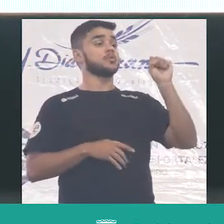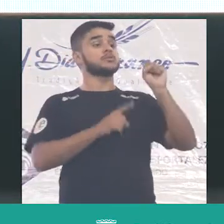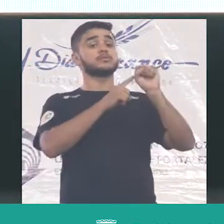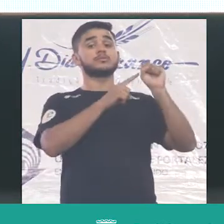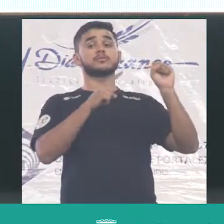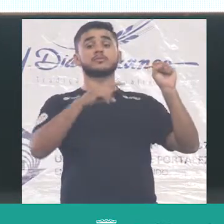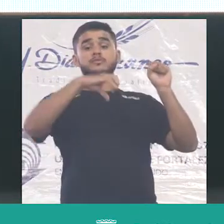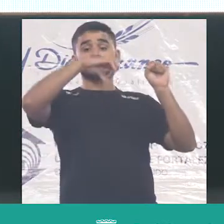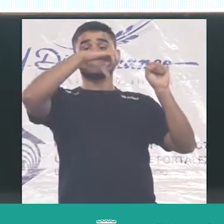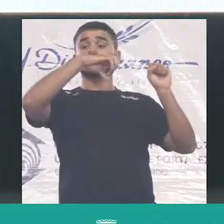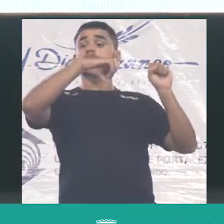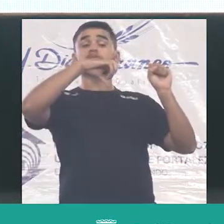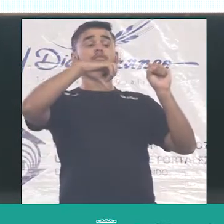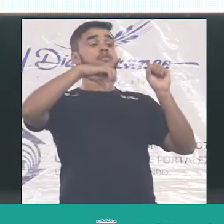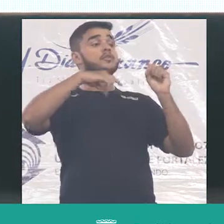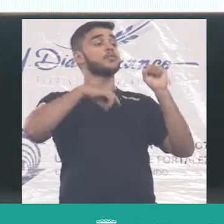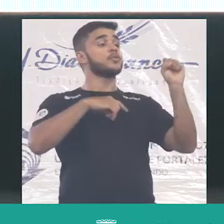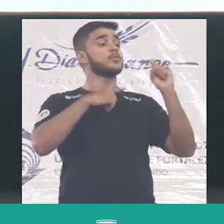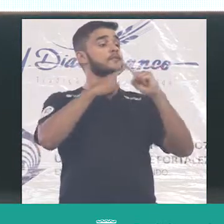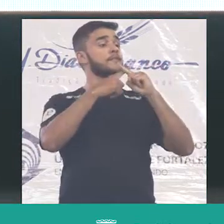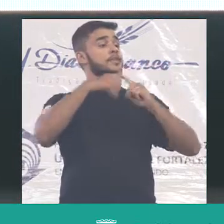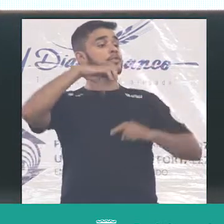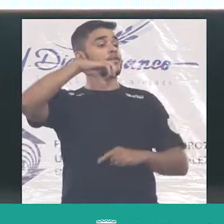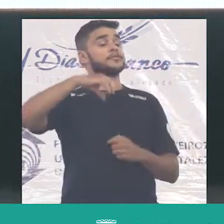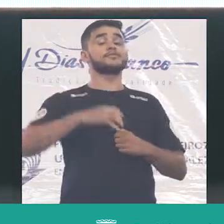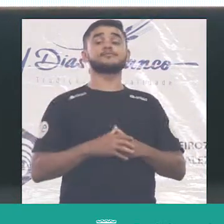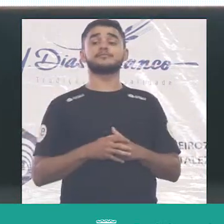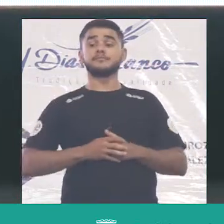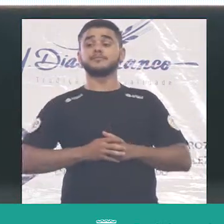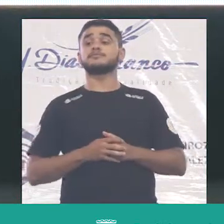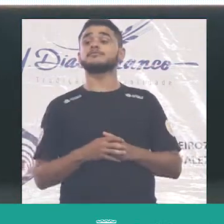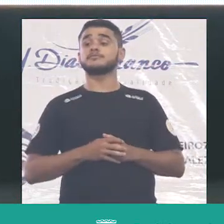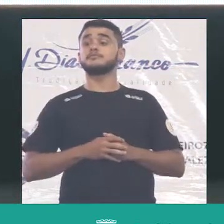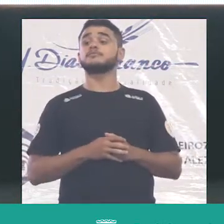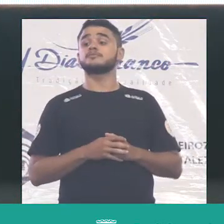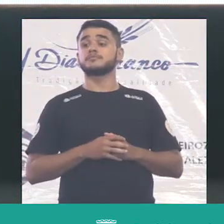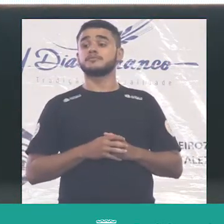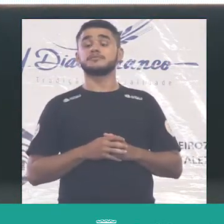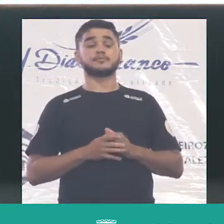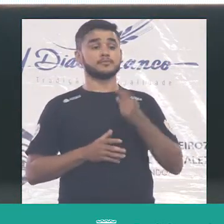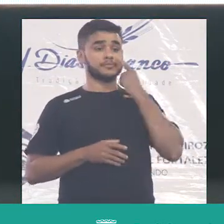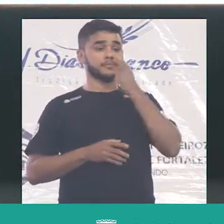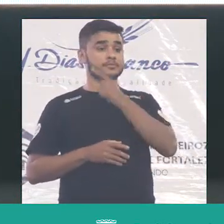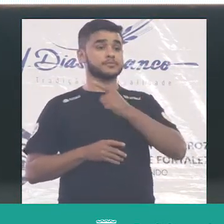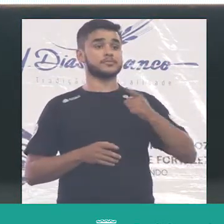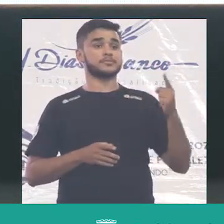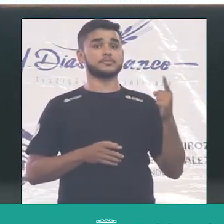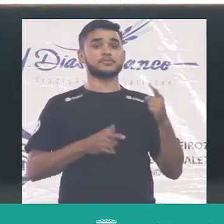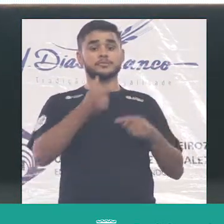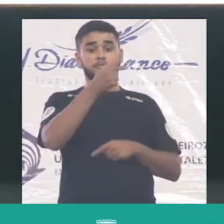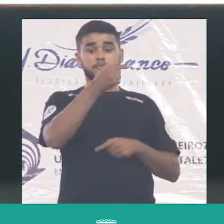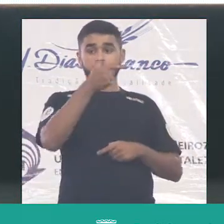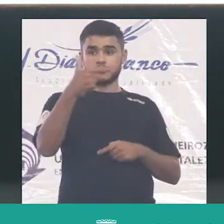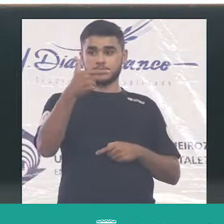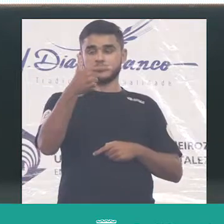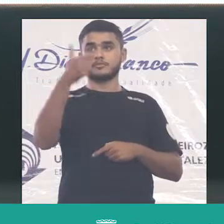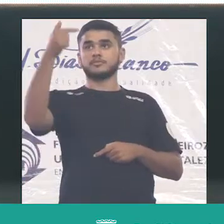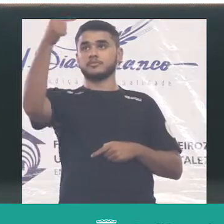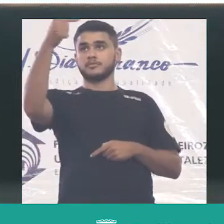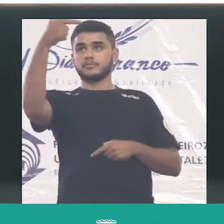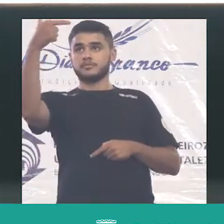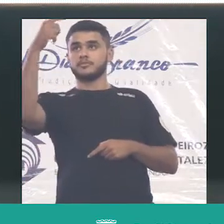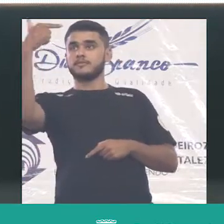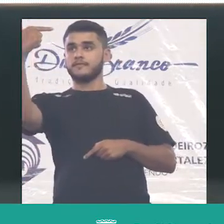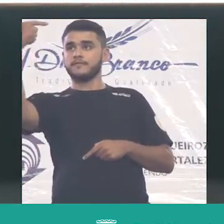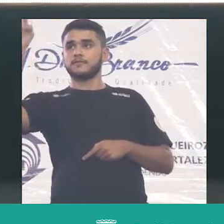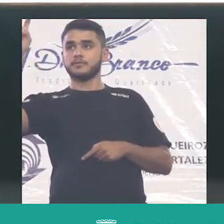8. Quanto é 8 vezes 9, que é o próximo? Não é sempre o próximo? 8 vezes 9? 72. Então você bota